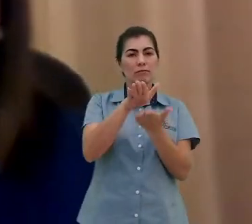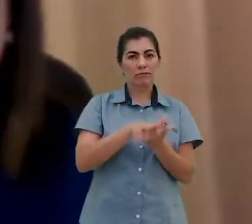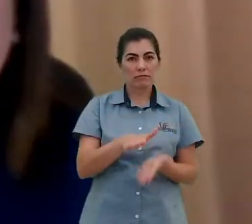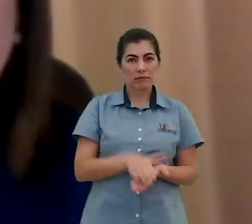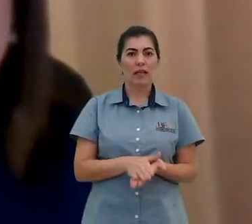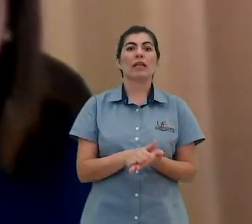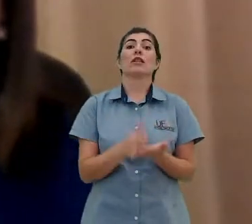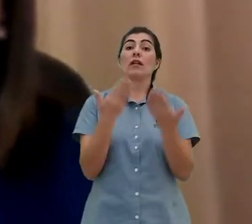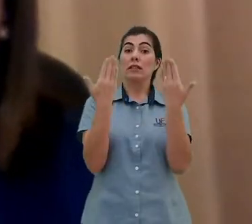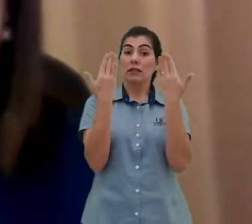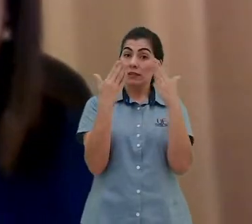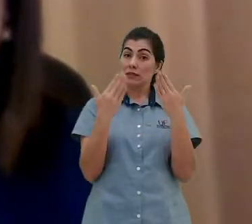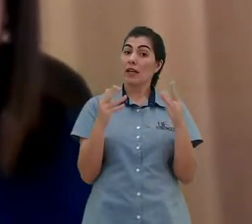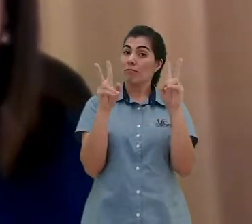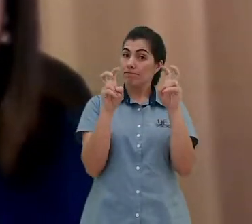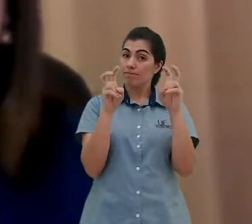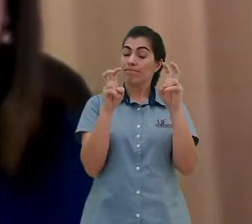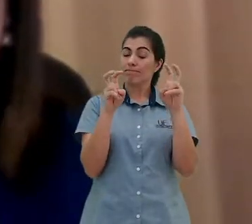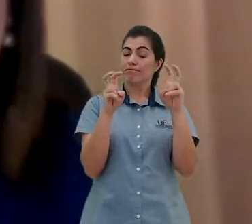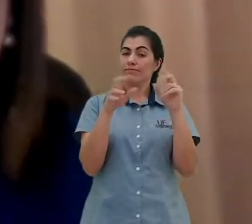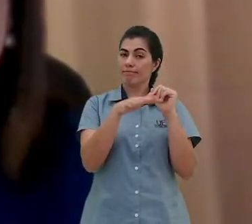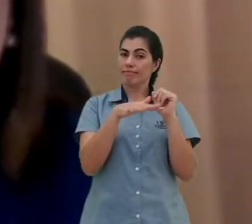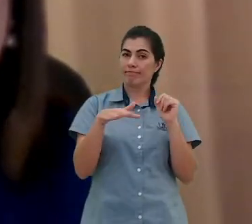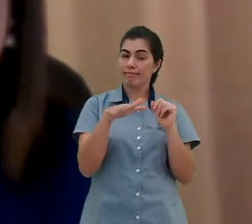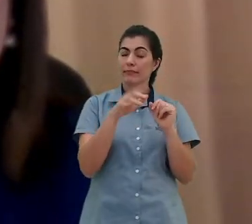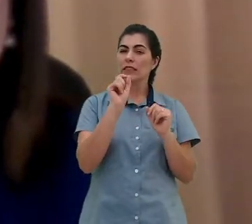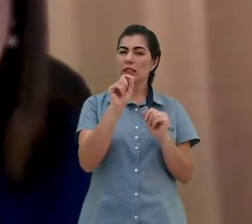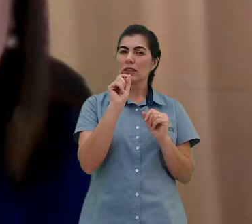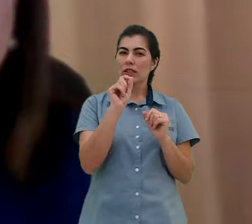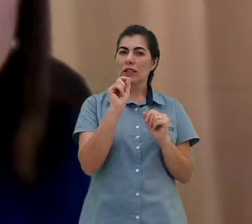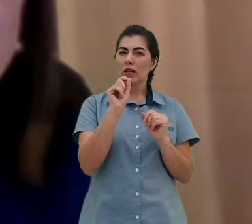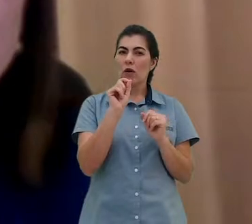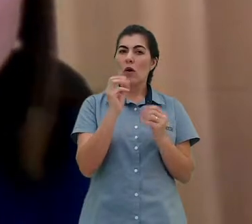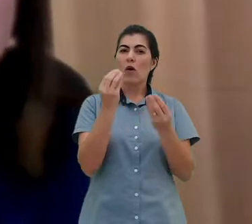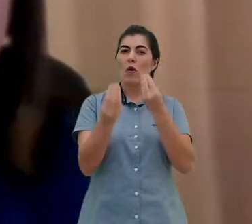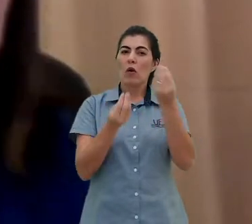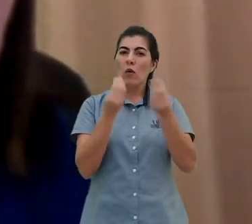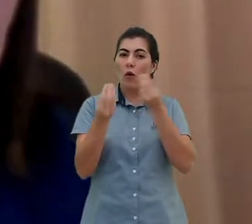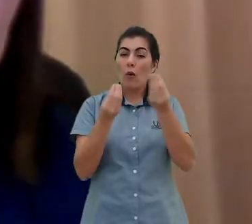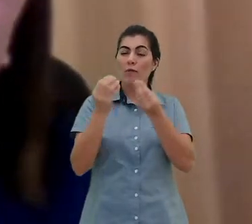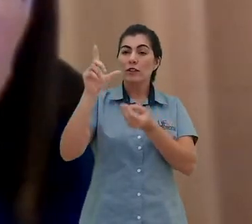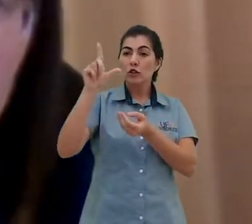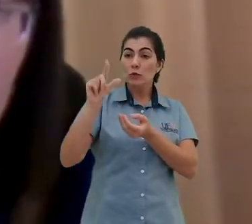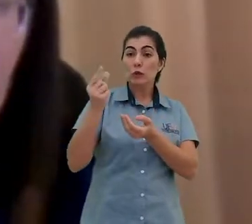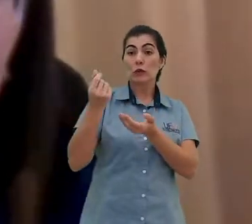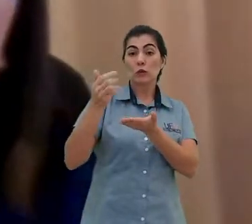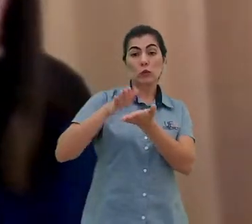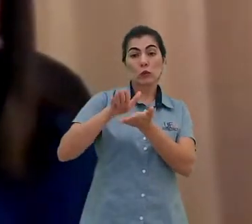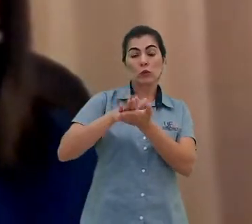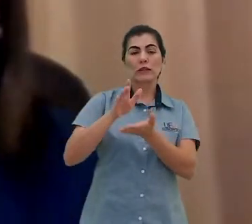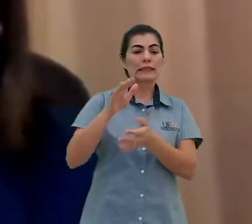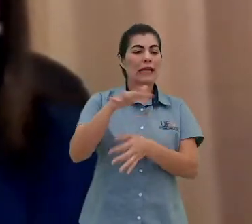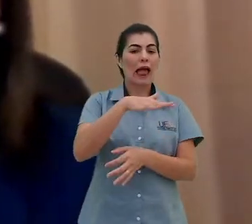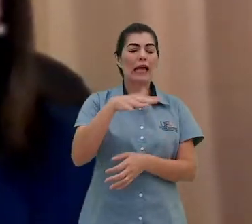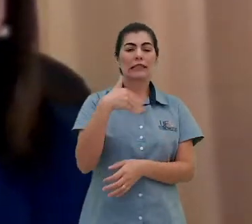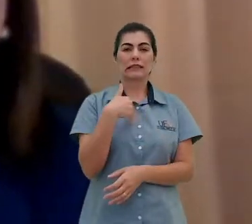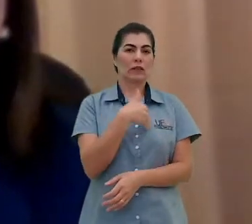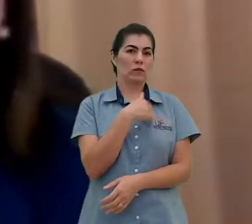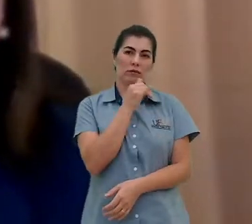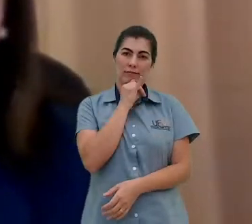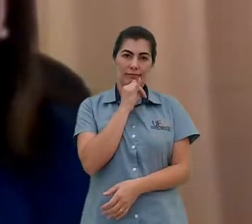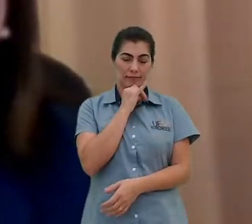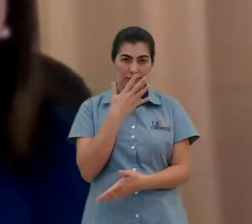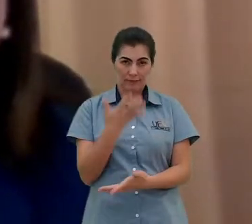revisão sistemática a respeito disso. Quanto IA pode ajudar na redução de custos na saúde, por exemplo? E